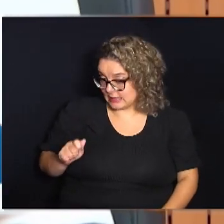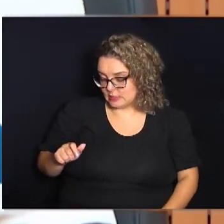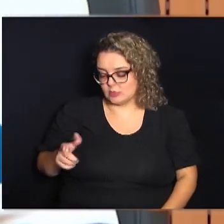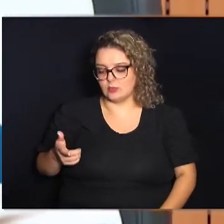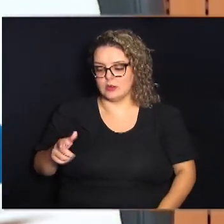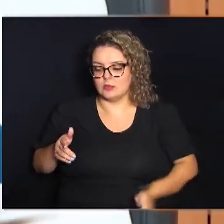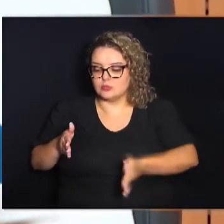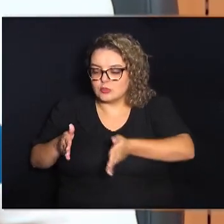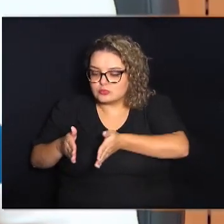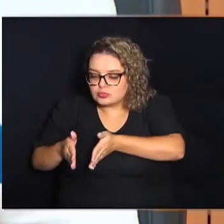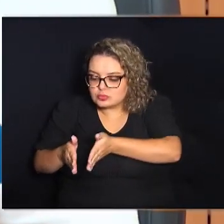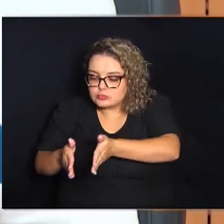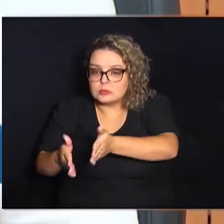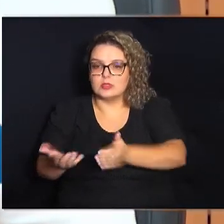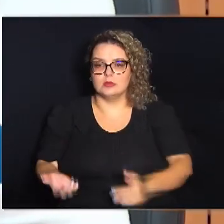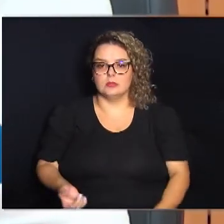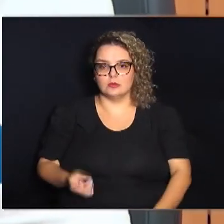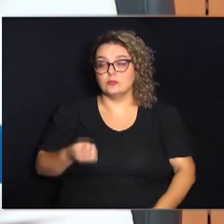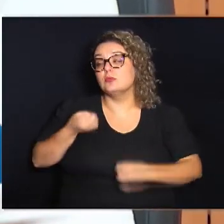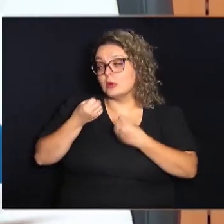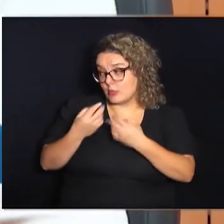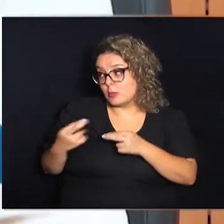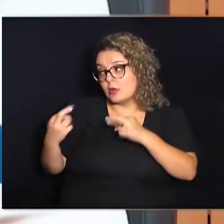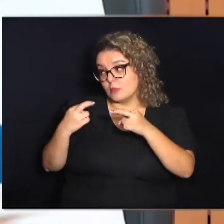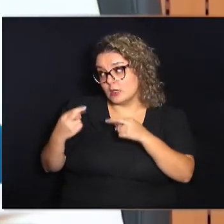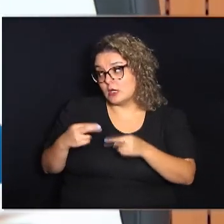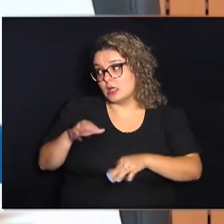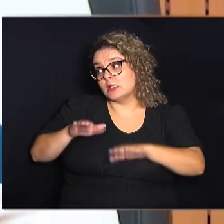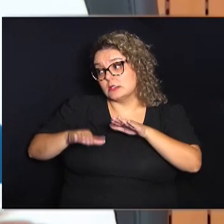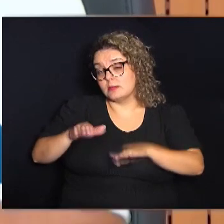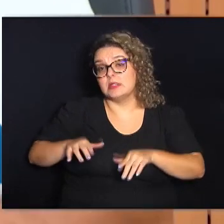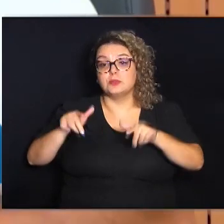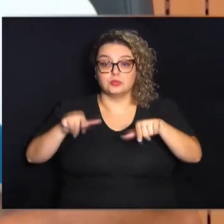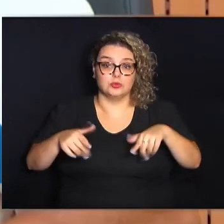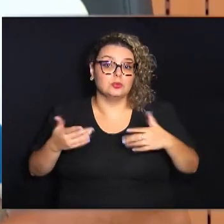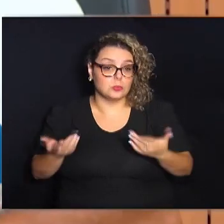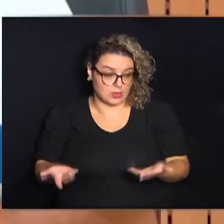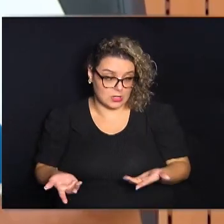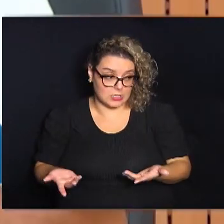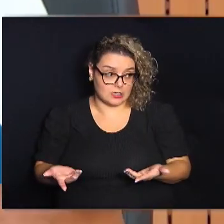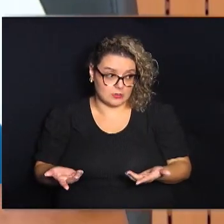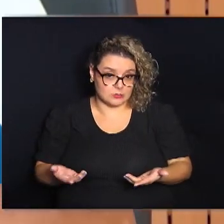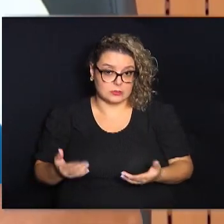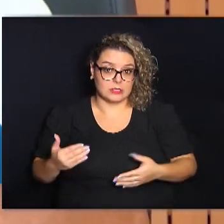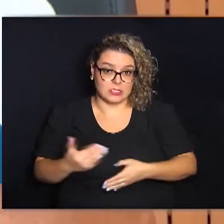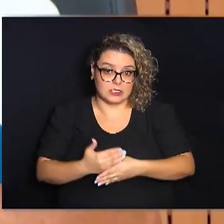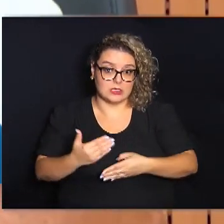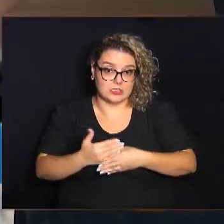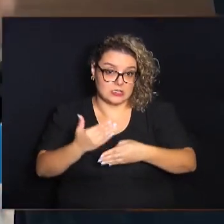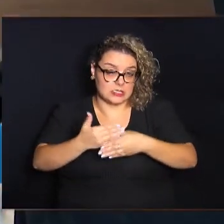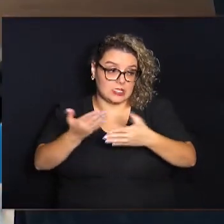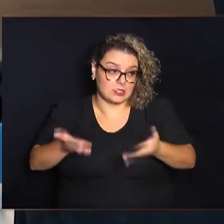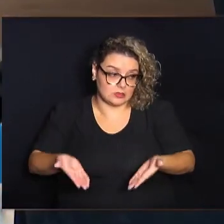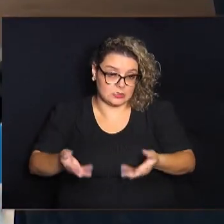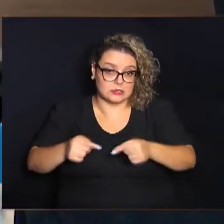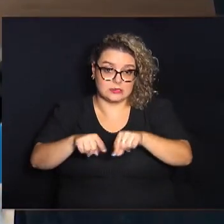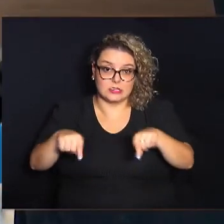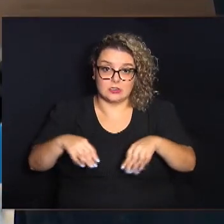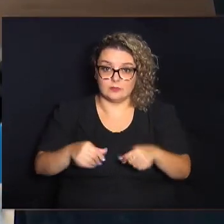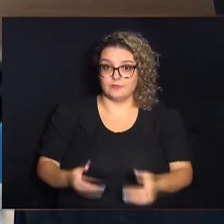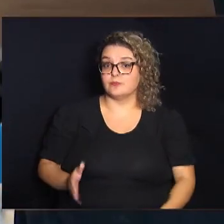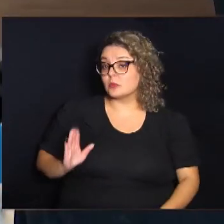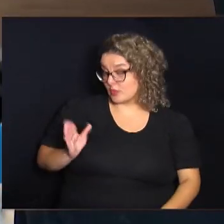Não seria bom fazer essa observação a depender da localização desse empreendimento, desse terreno? Mas eu já